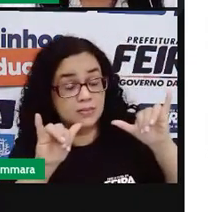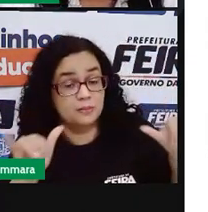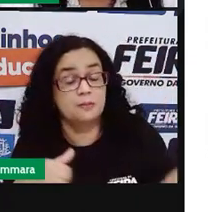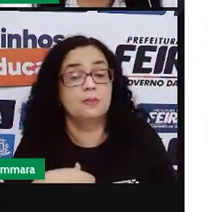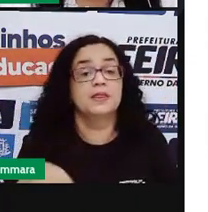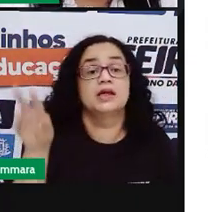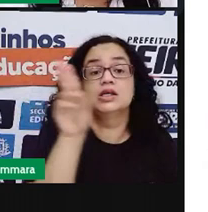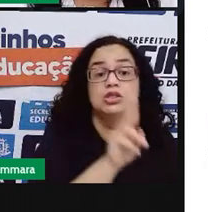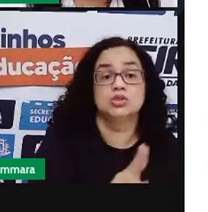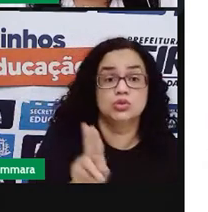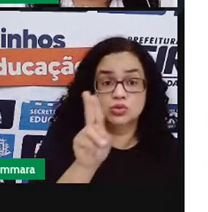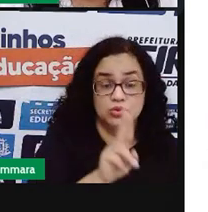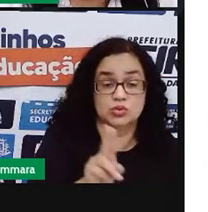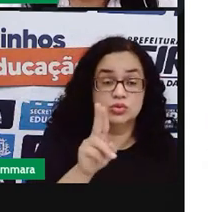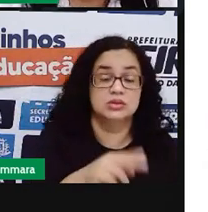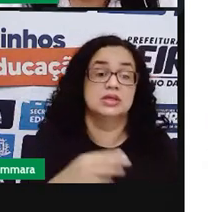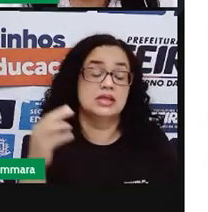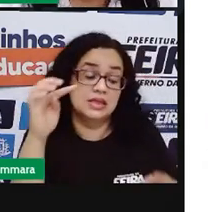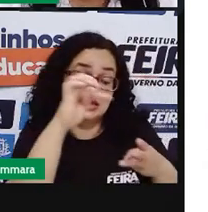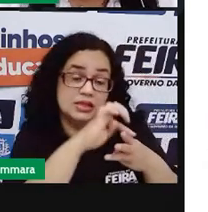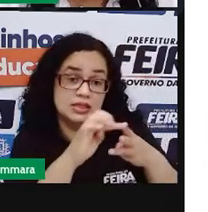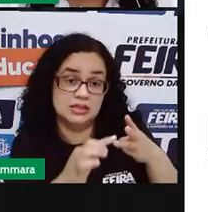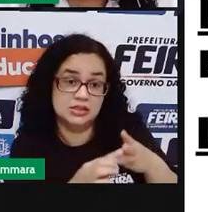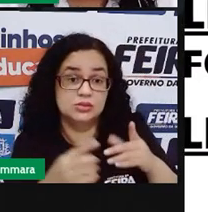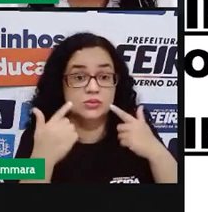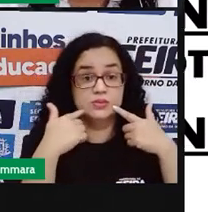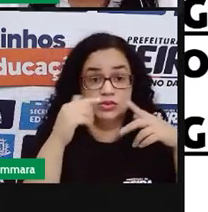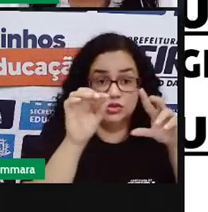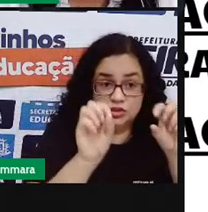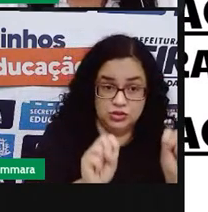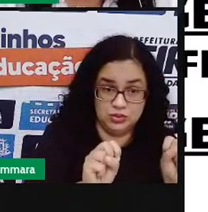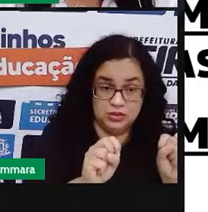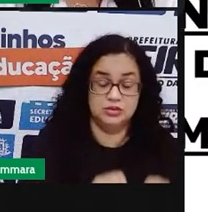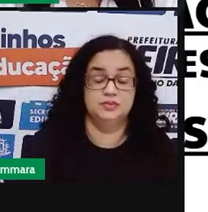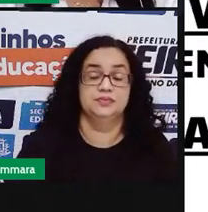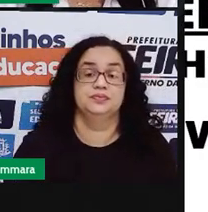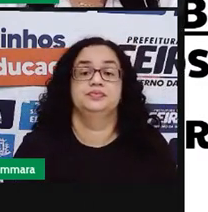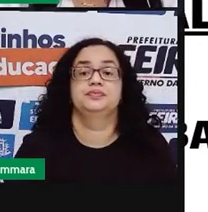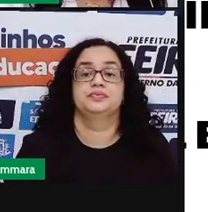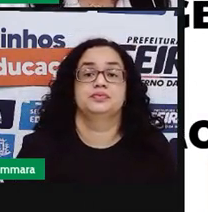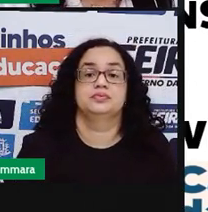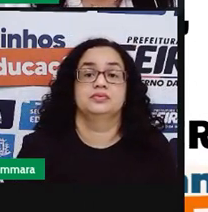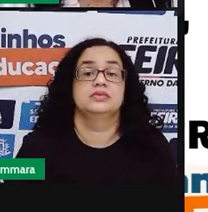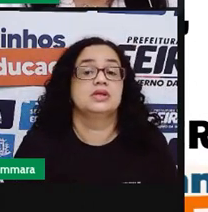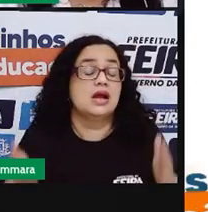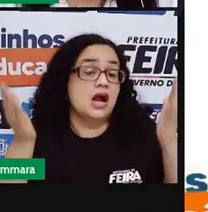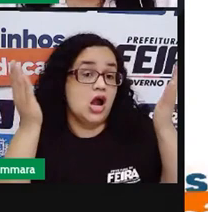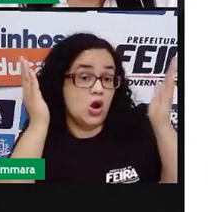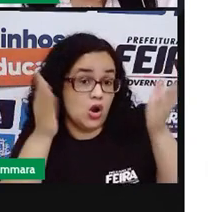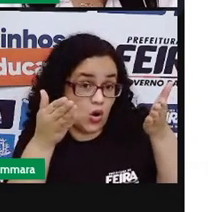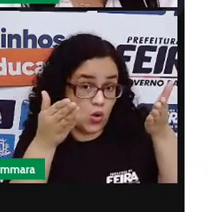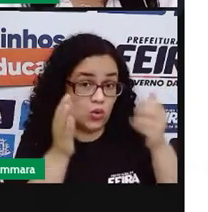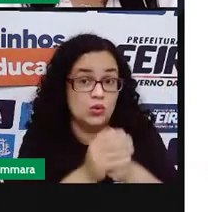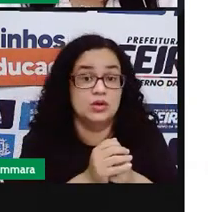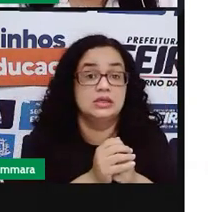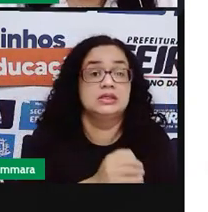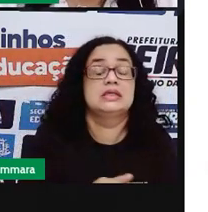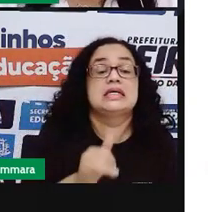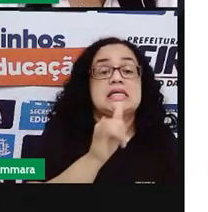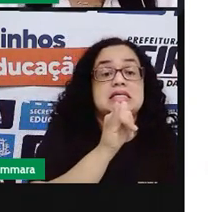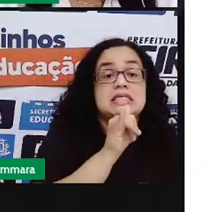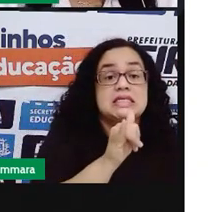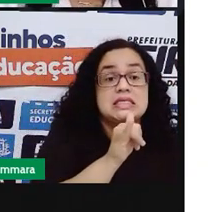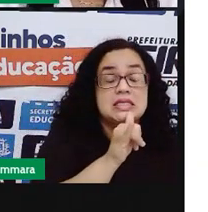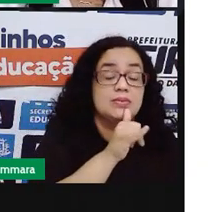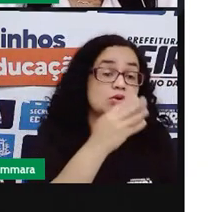utilizam esses três tipos de linguagem. Agora nós vamos para os exemplos e